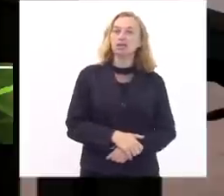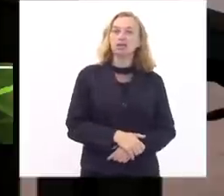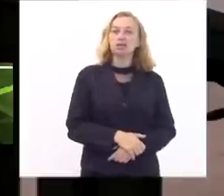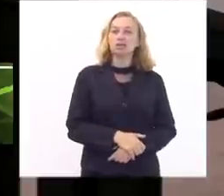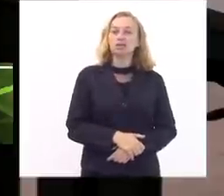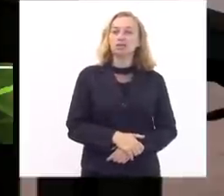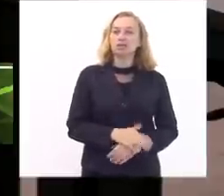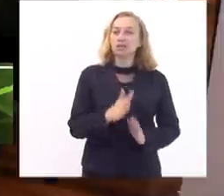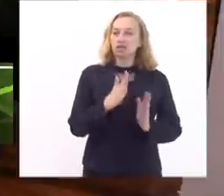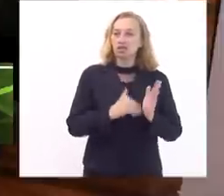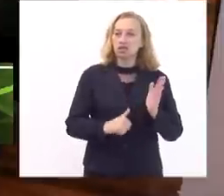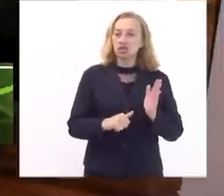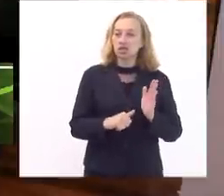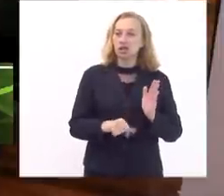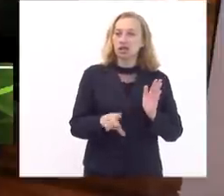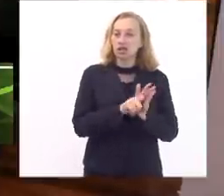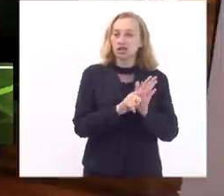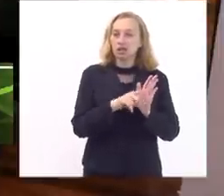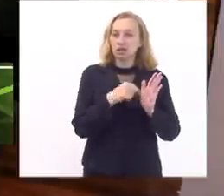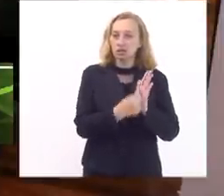a derrubada desse veto. Muito obrigado.